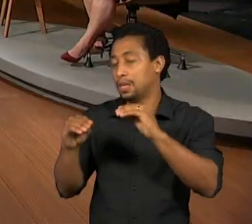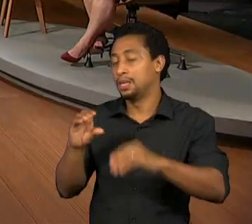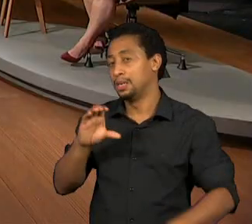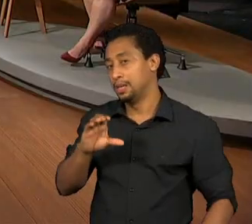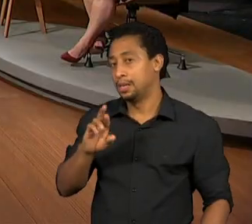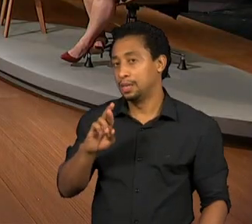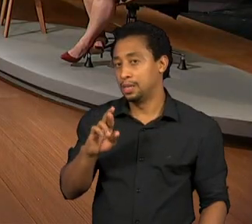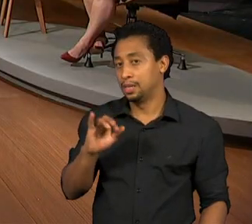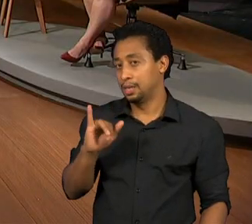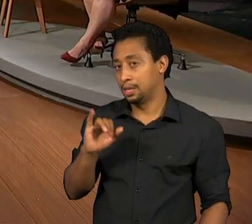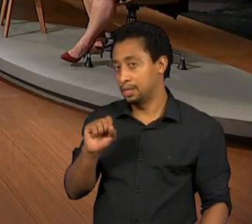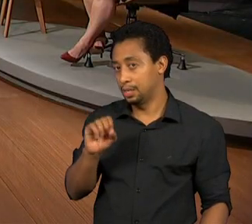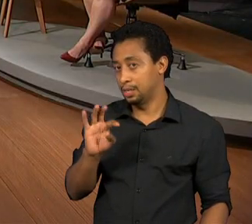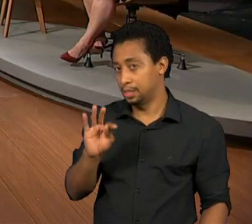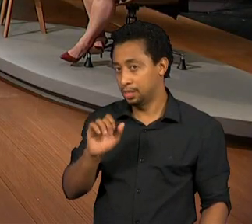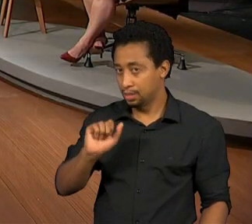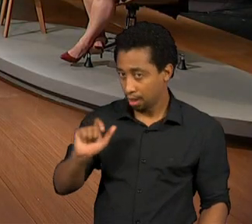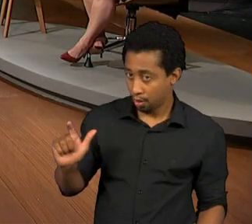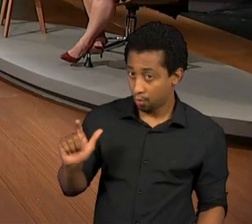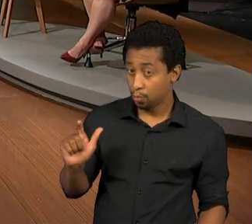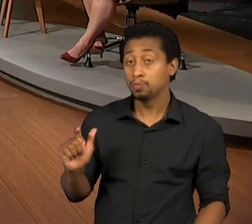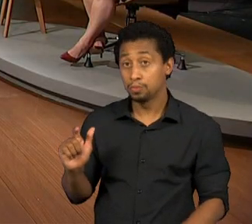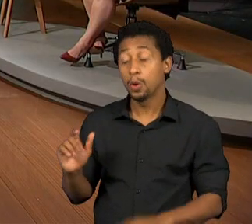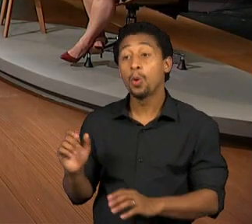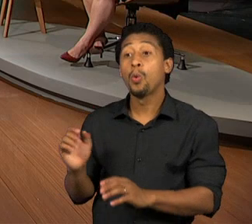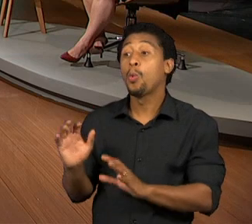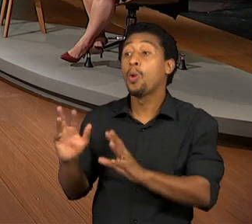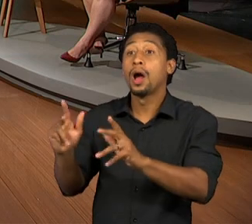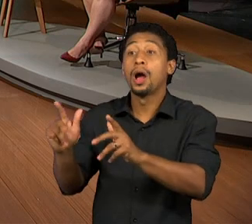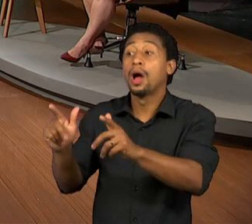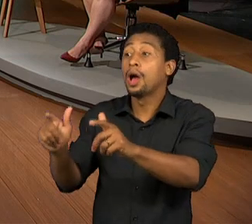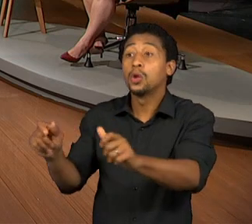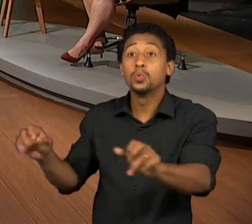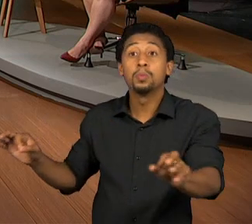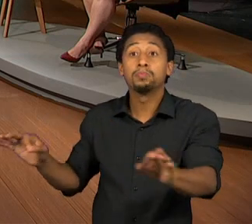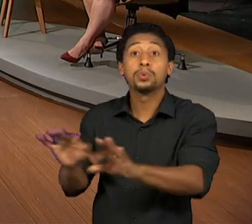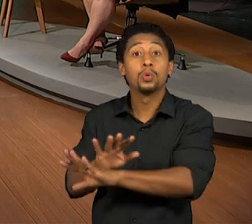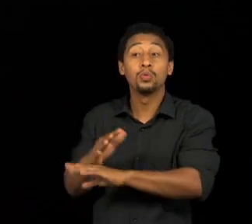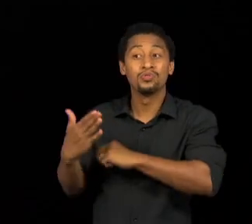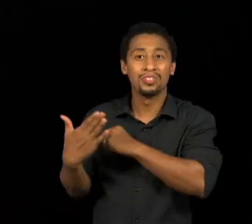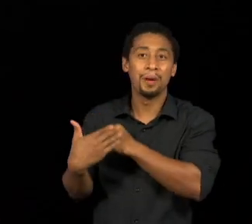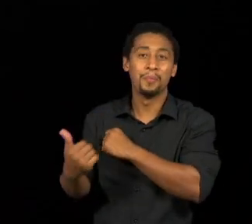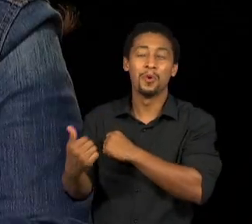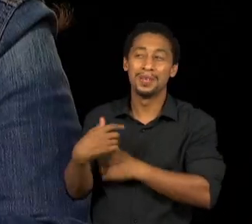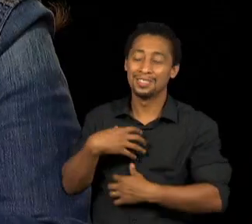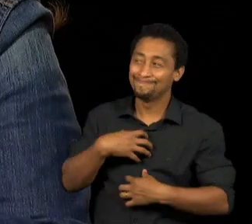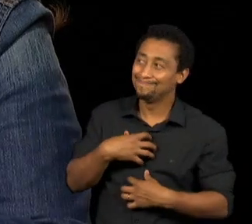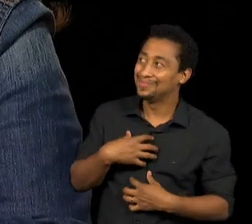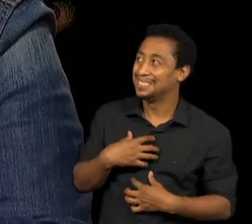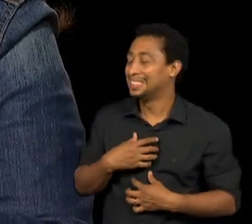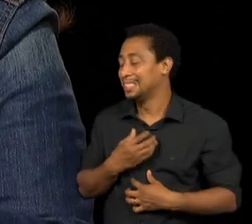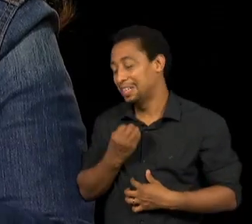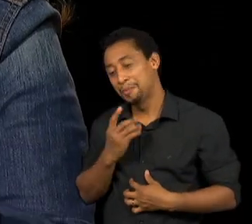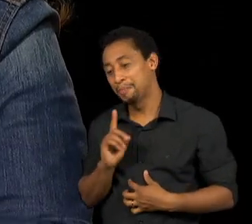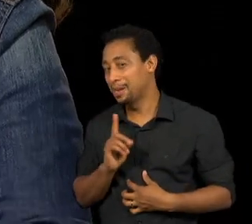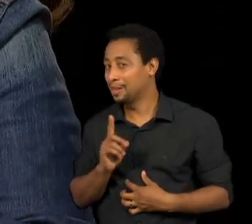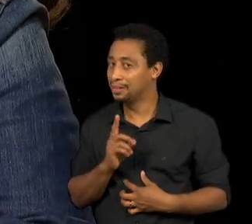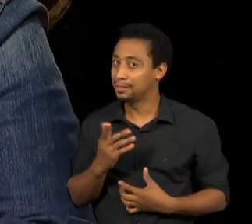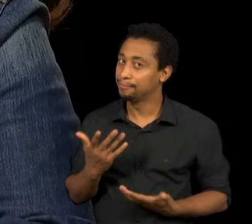outros diretores e com um elenco que não tinha sido ele. Então, ele chegou, ele quis remanejar